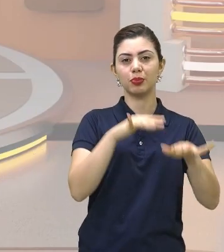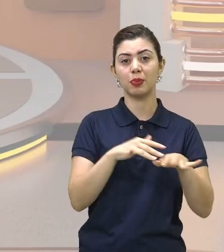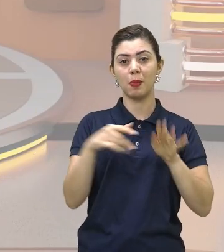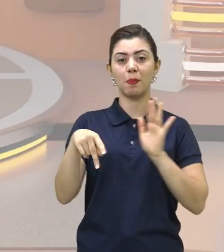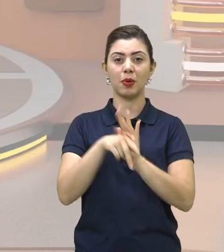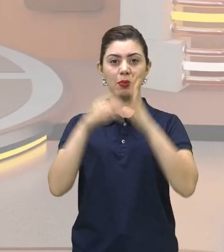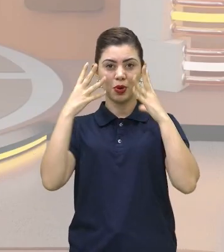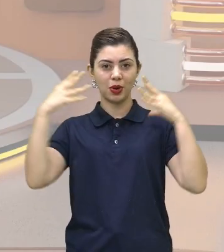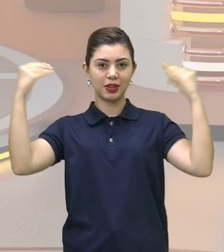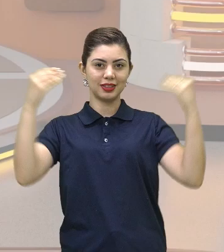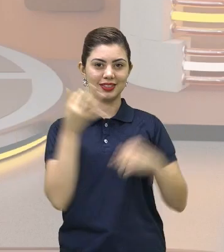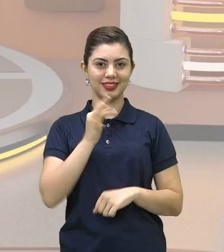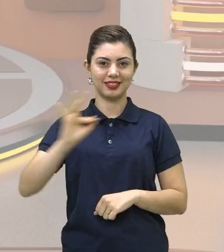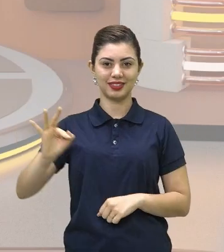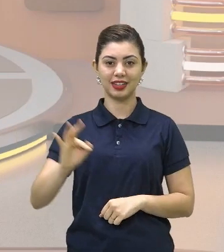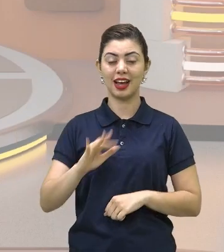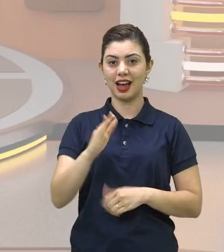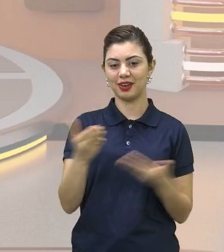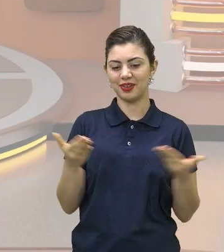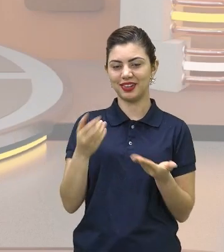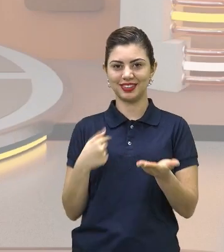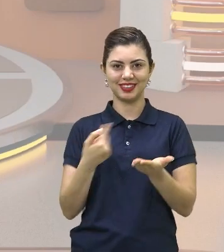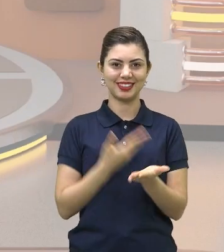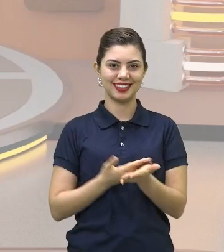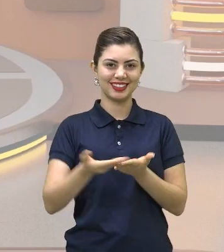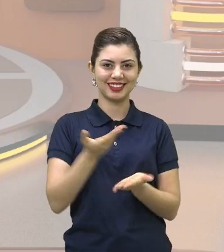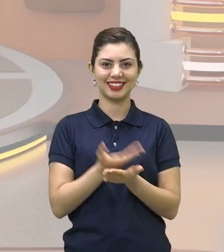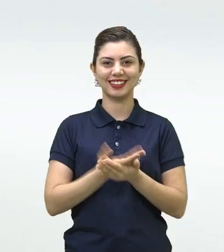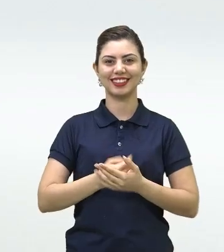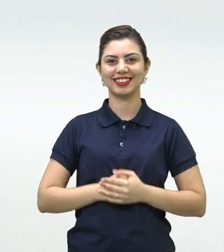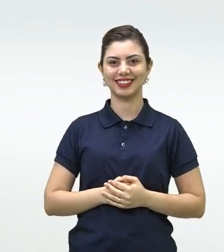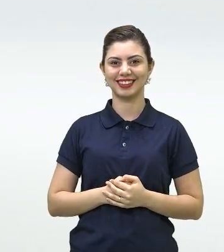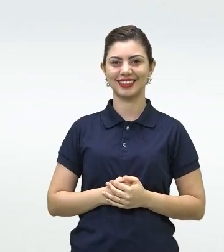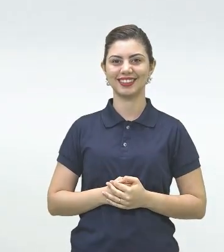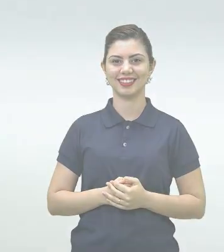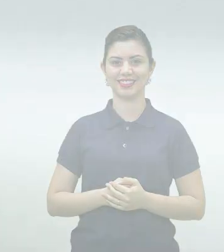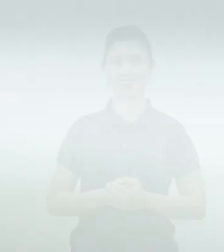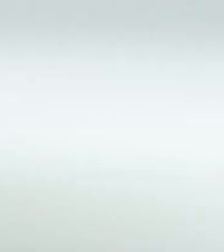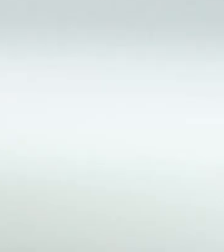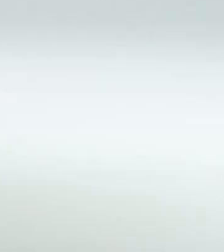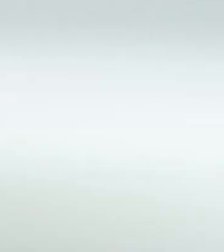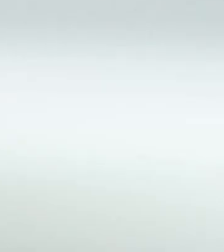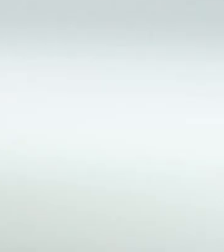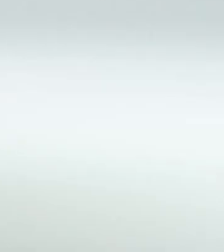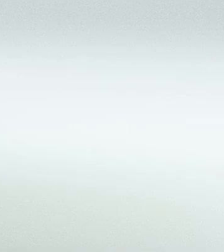holandesas e francesas. E te convido então a acompanhar comigo esta aula.